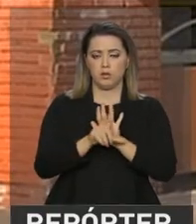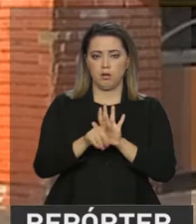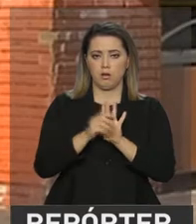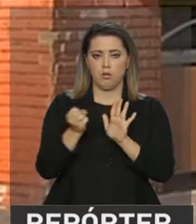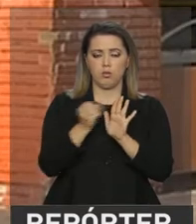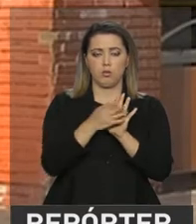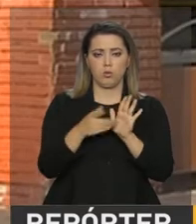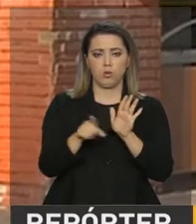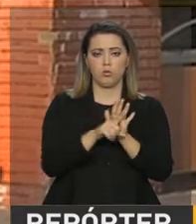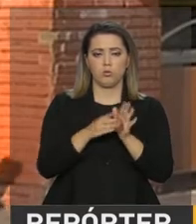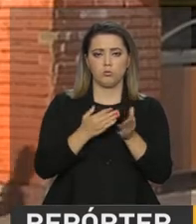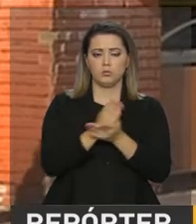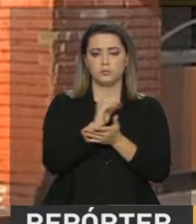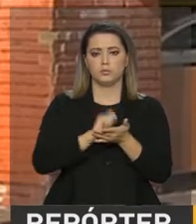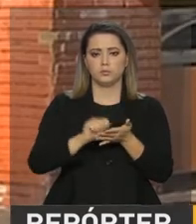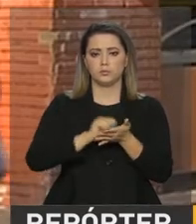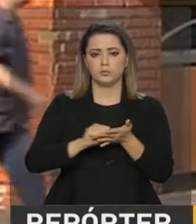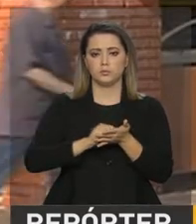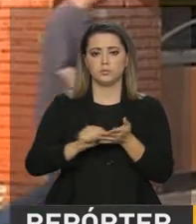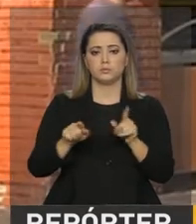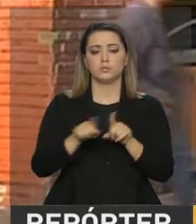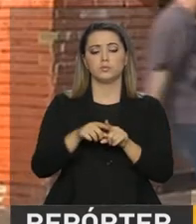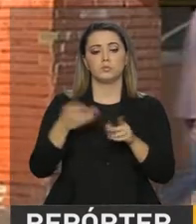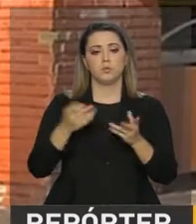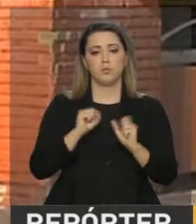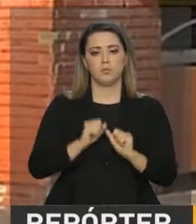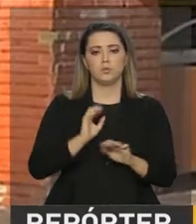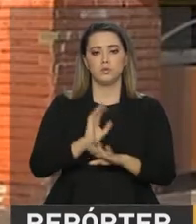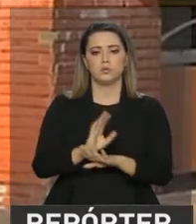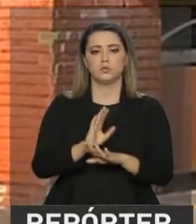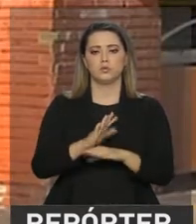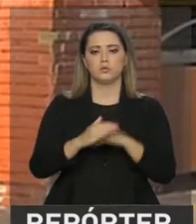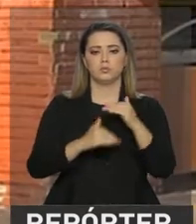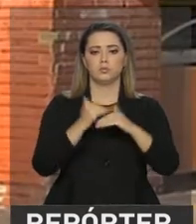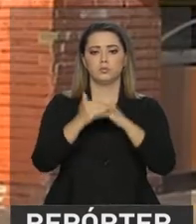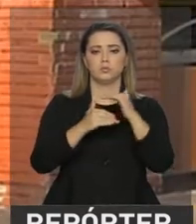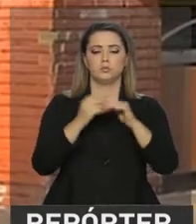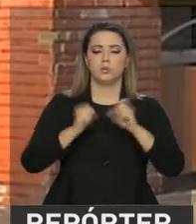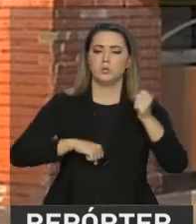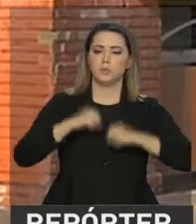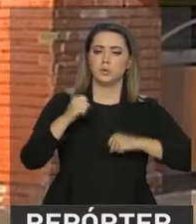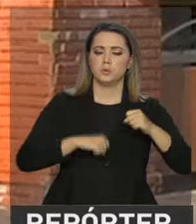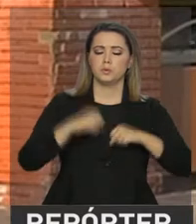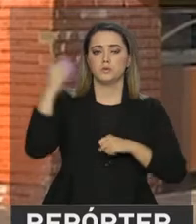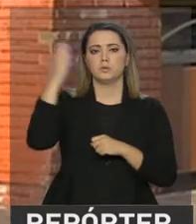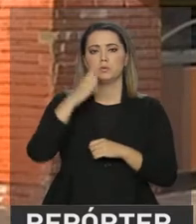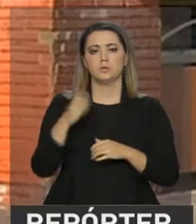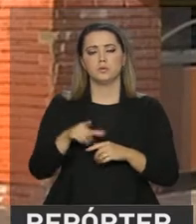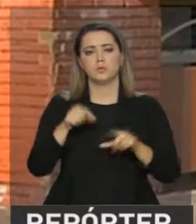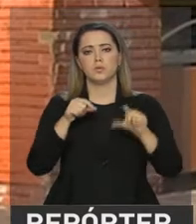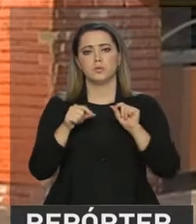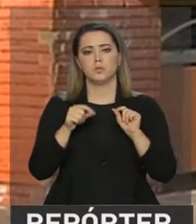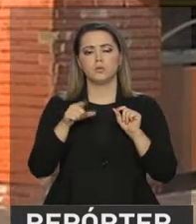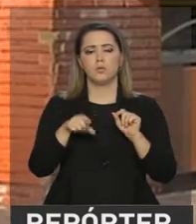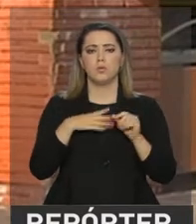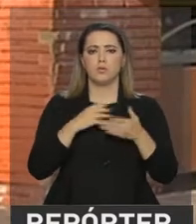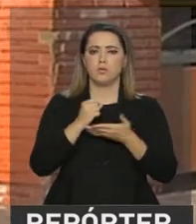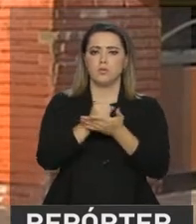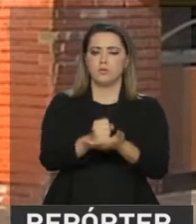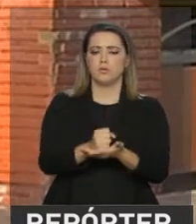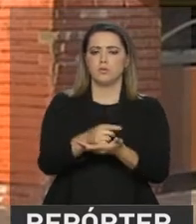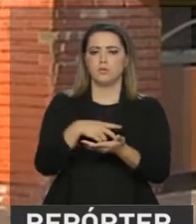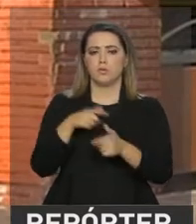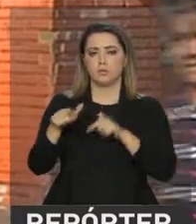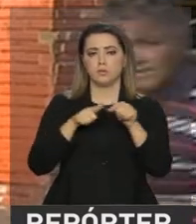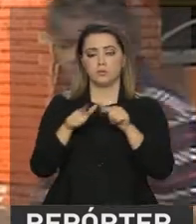e sancionada pelo presidente michel temer pode ajudar a aumentar a produtividade a demanda ea oferta de trabalho